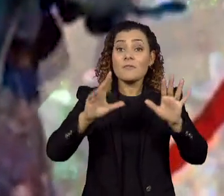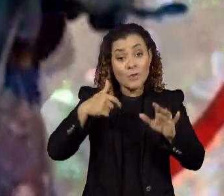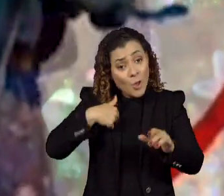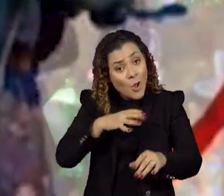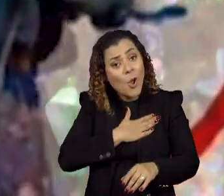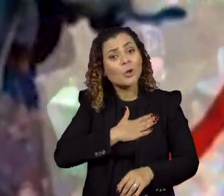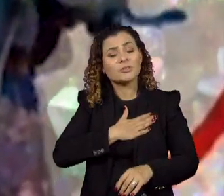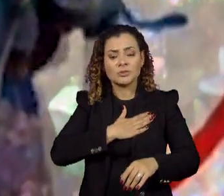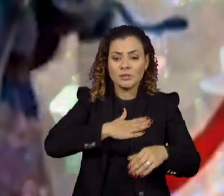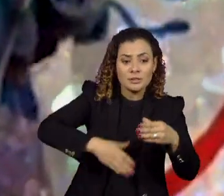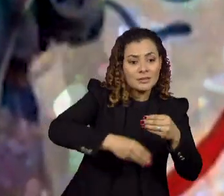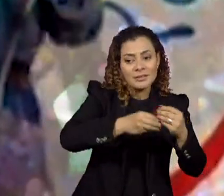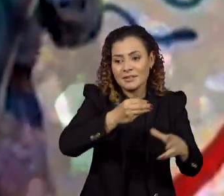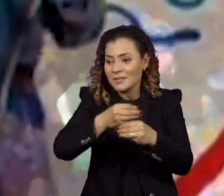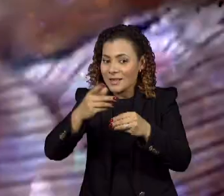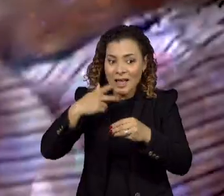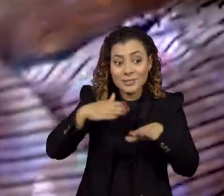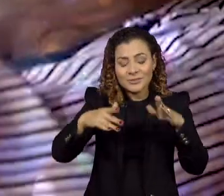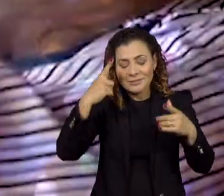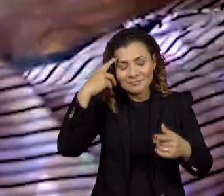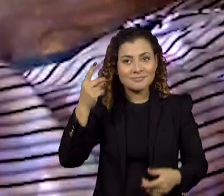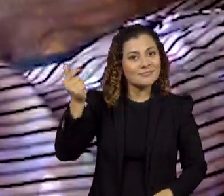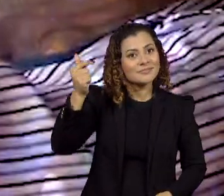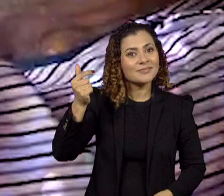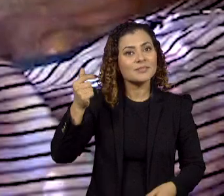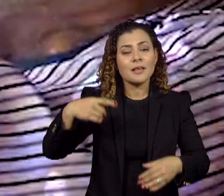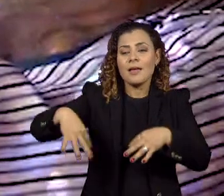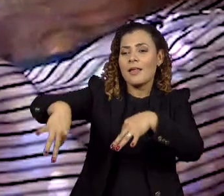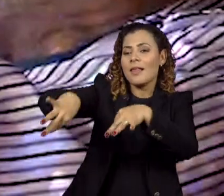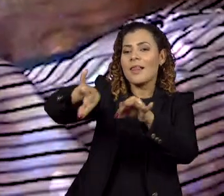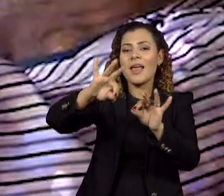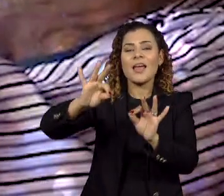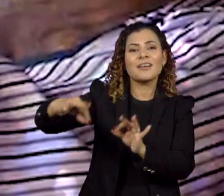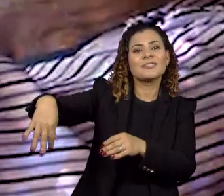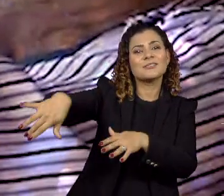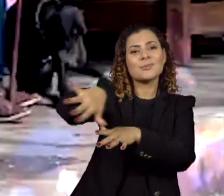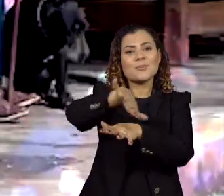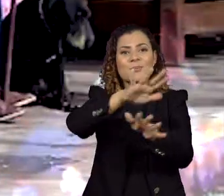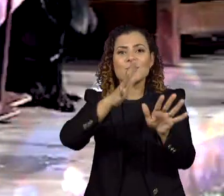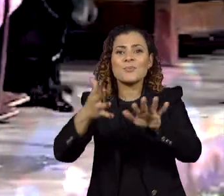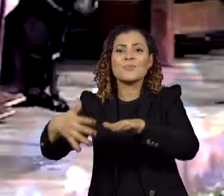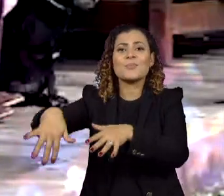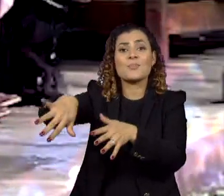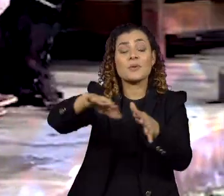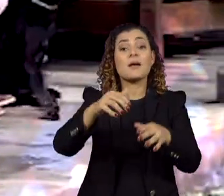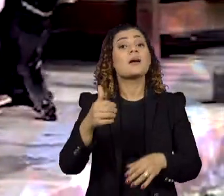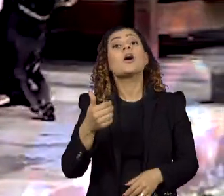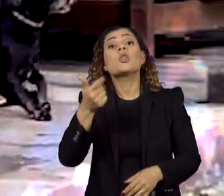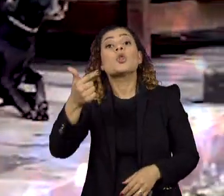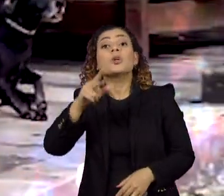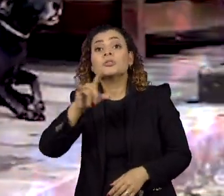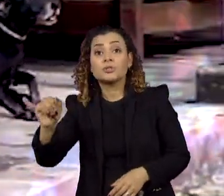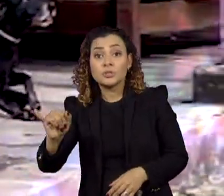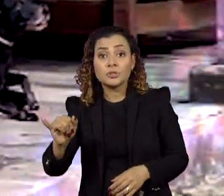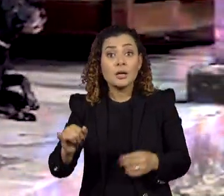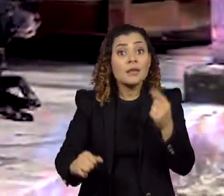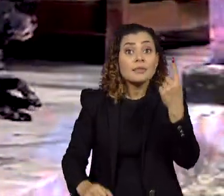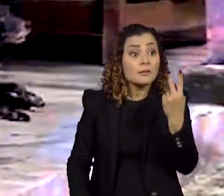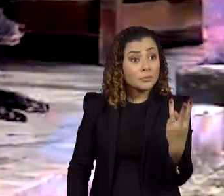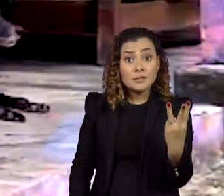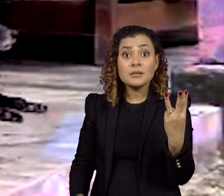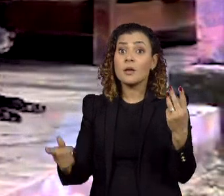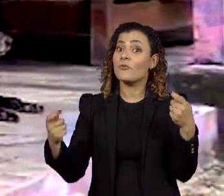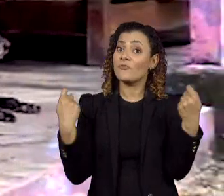às vezes sai numa tirada. Lenços e Ventos foi feita em 12 dias. No 13º já fomos para um